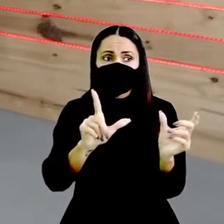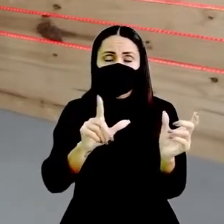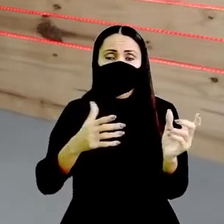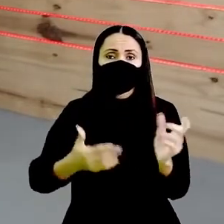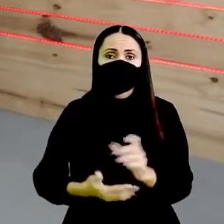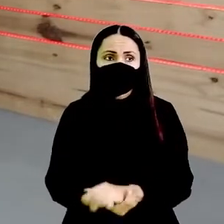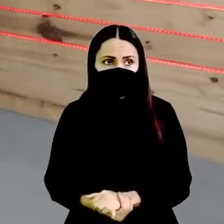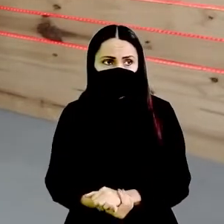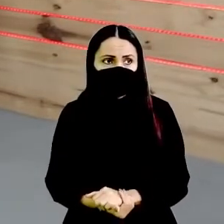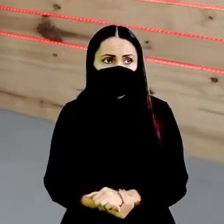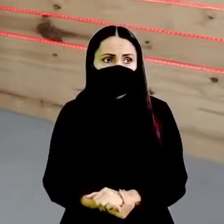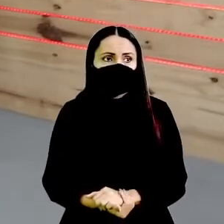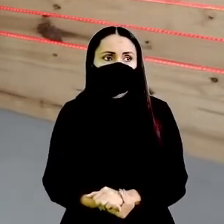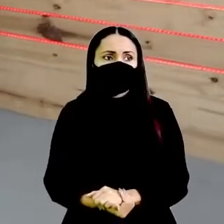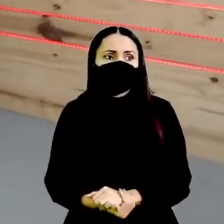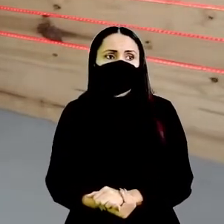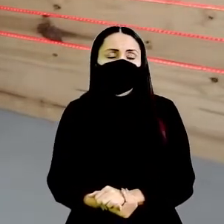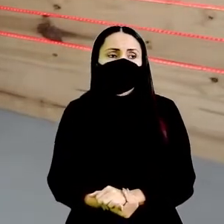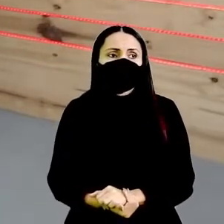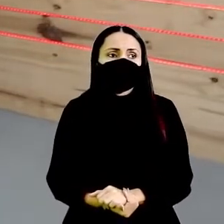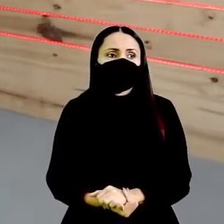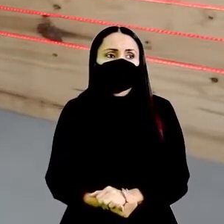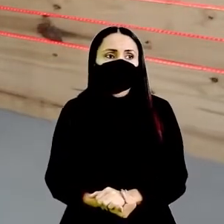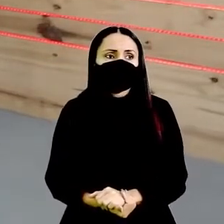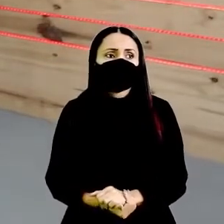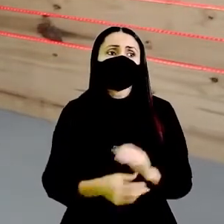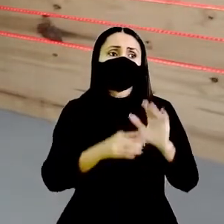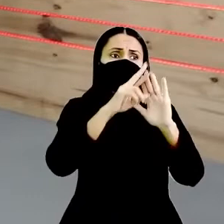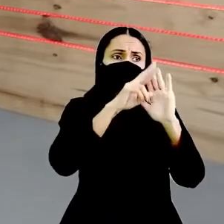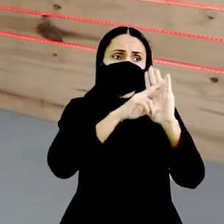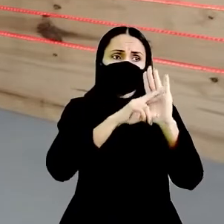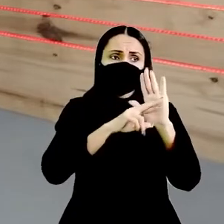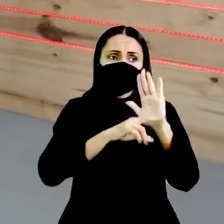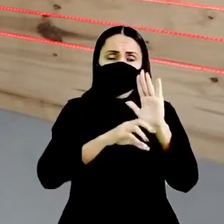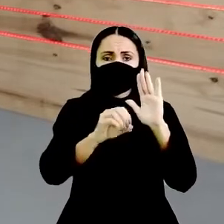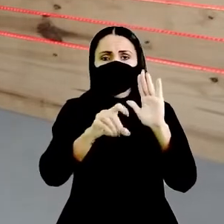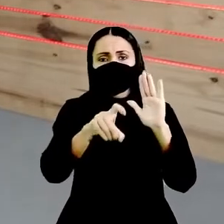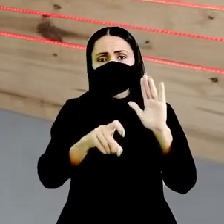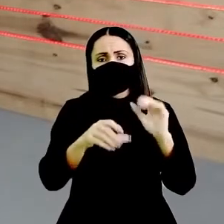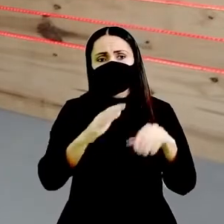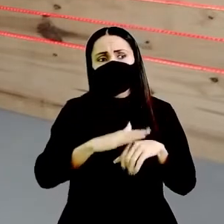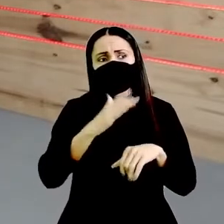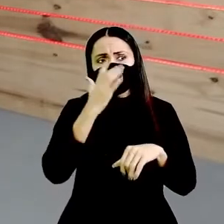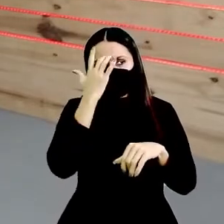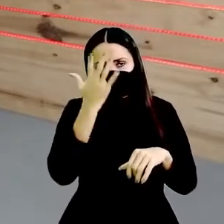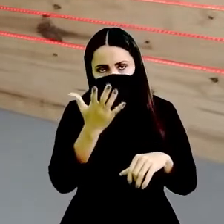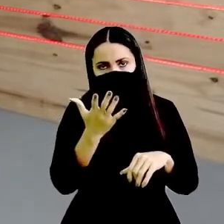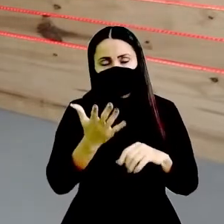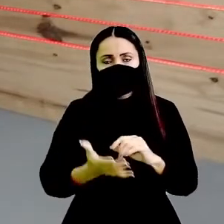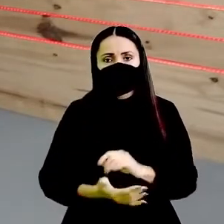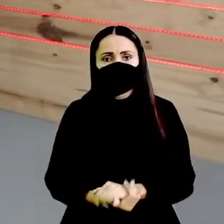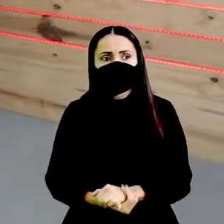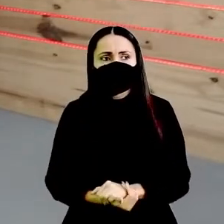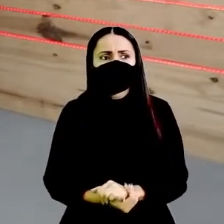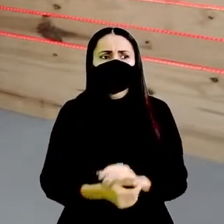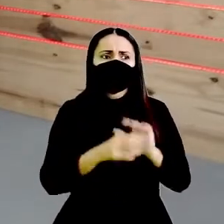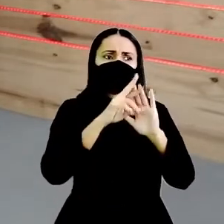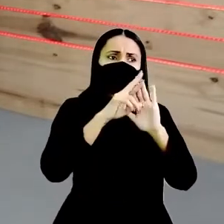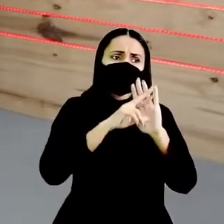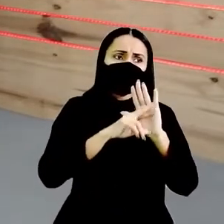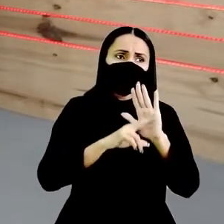elimina a outra. Né? elimina. Decora a regra das oxítonas, que é mais fácil. É mais fácil. Né? Porque Aí a é só, paroxítona é muito grande. é só ver que o contrário não é possível.